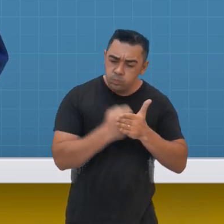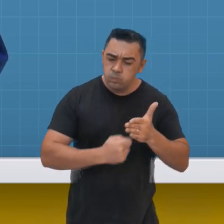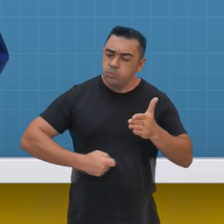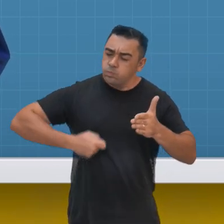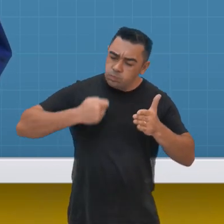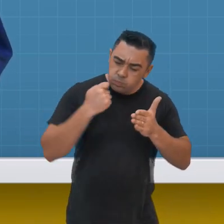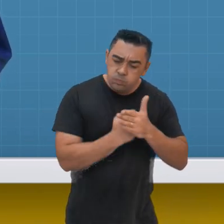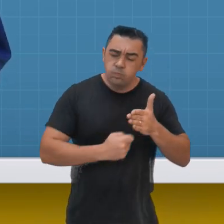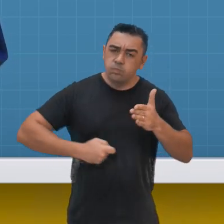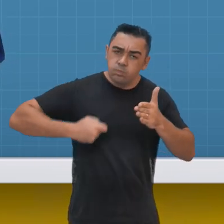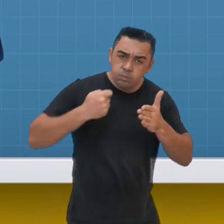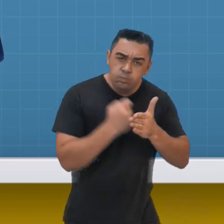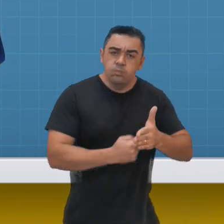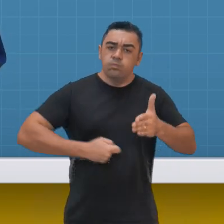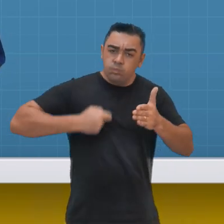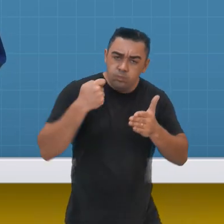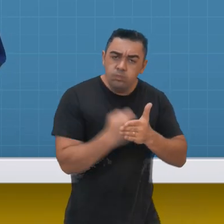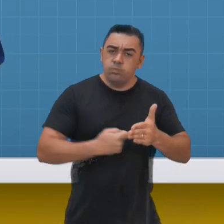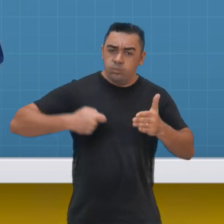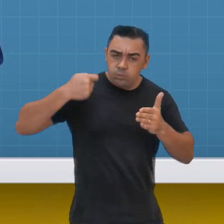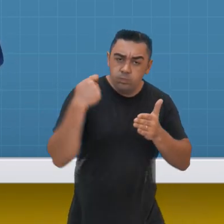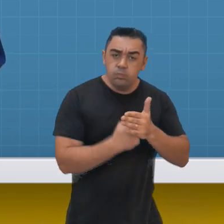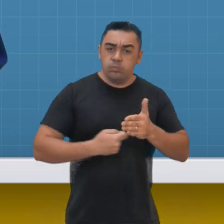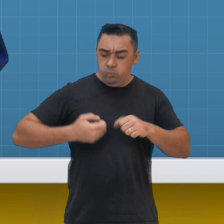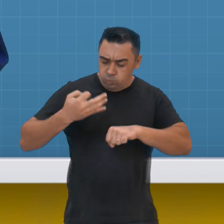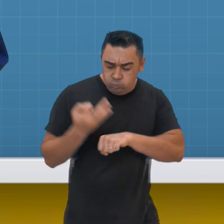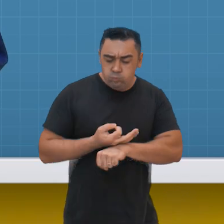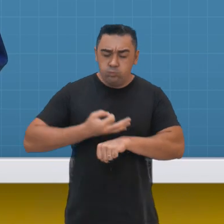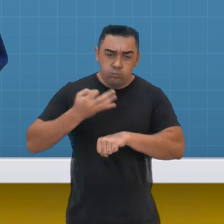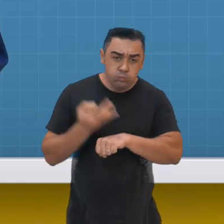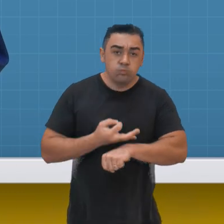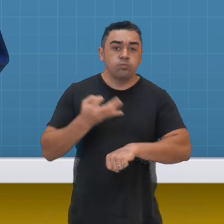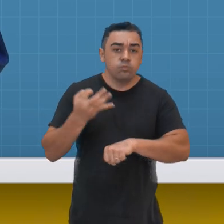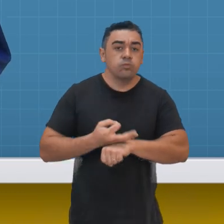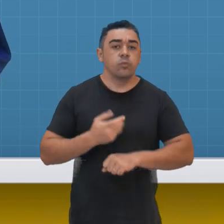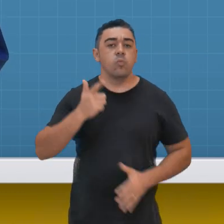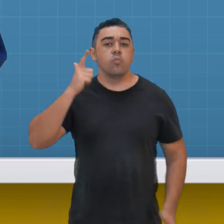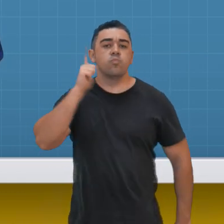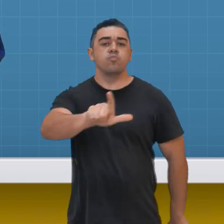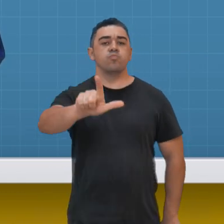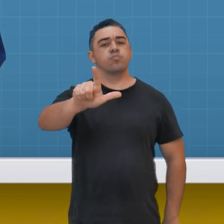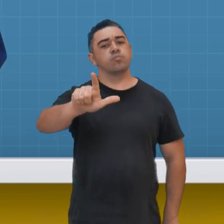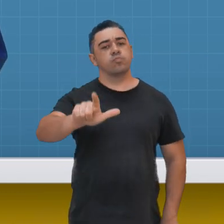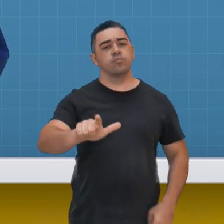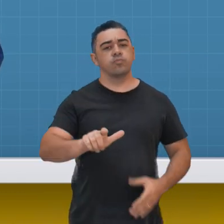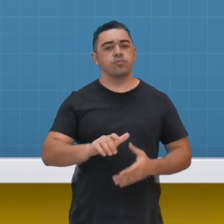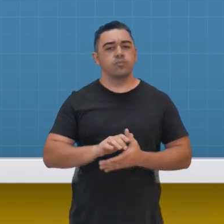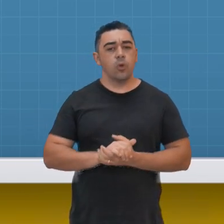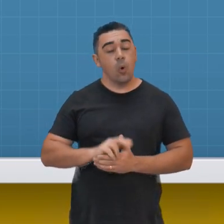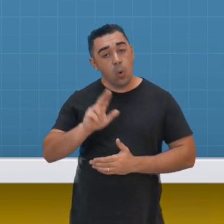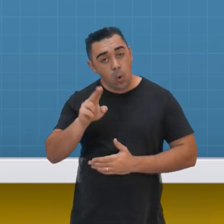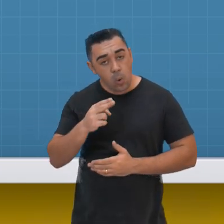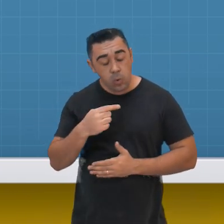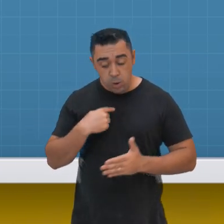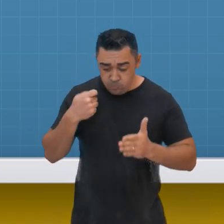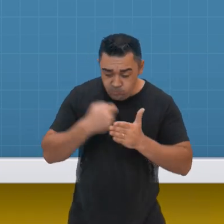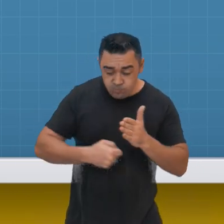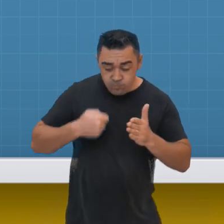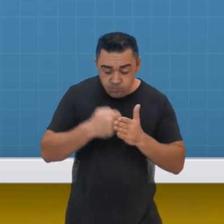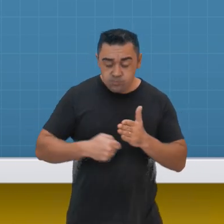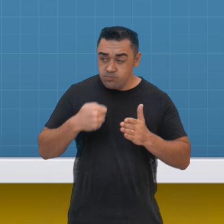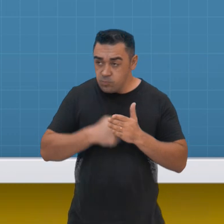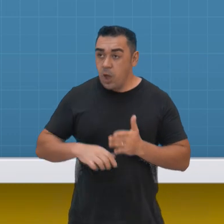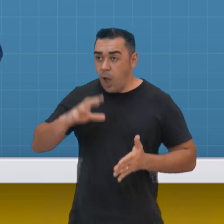coisa, eu insisto, e eu insisto, e eu insisto, e eu insisto, eu aprendo. Olha